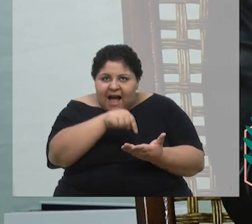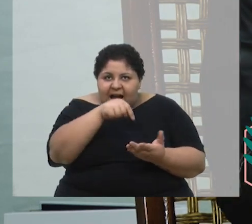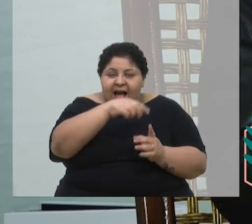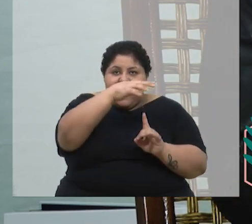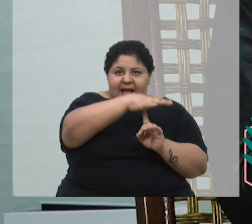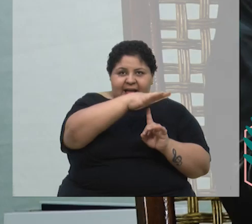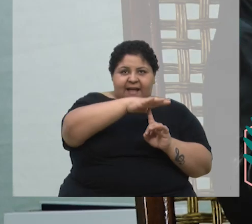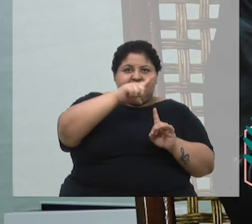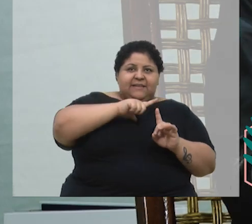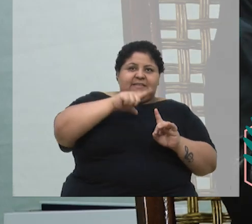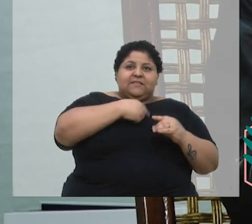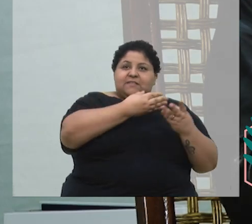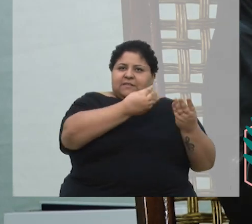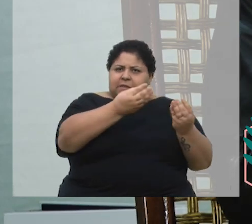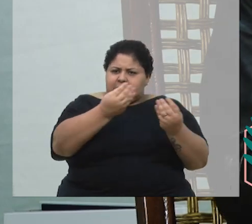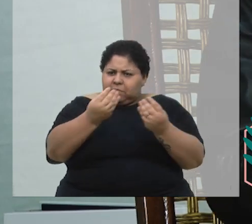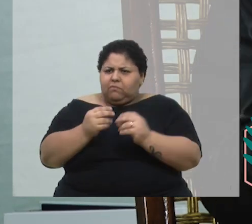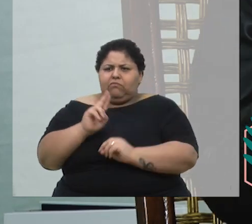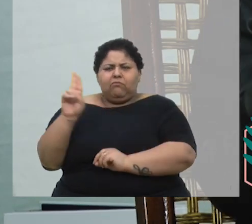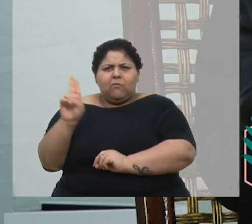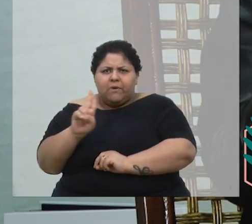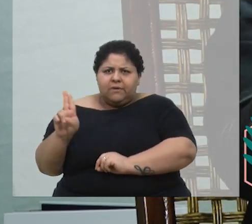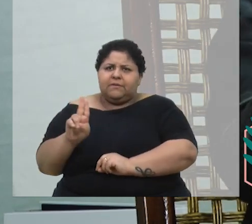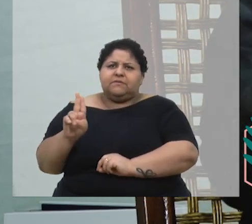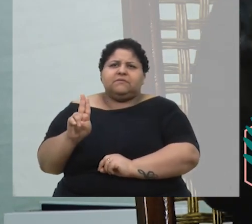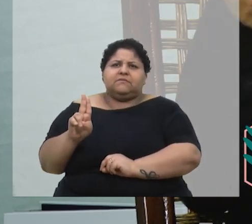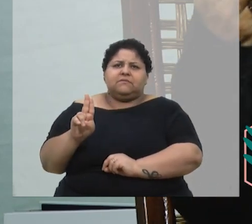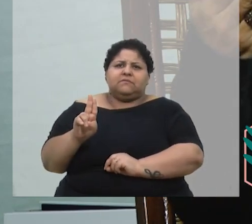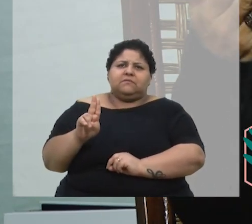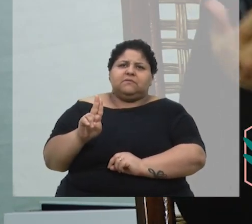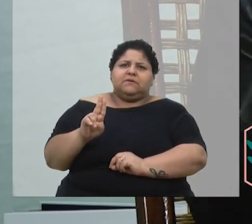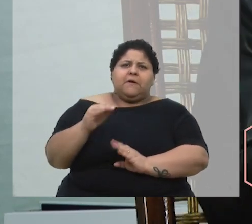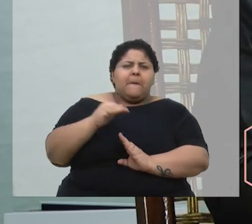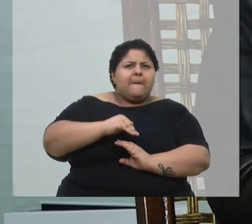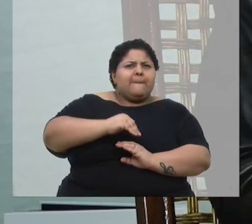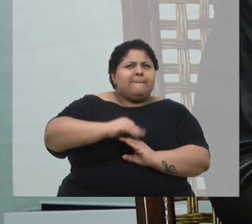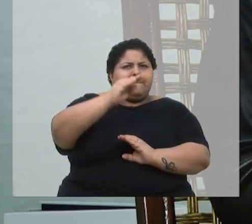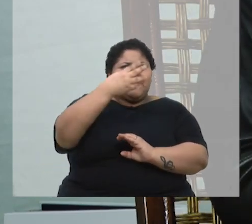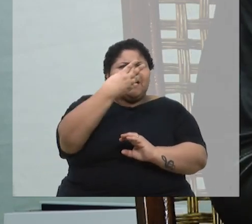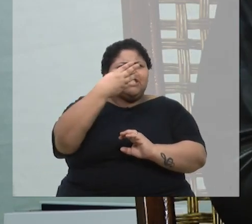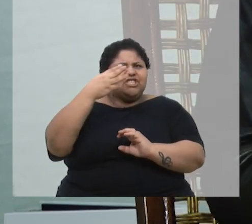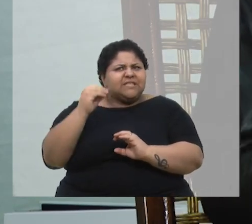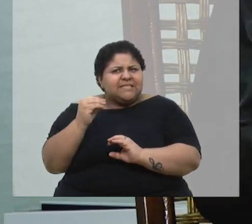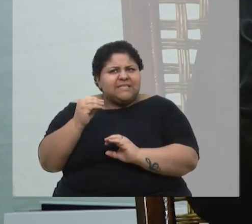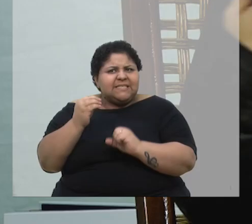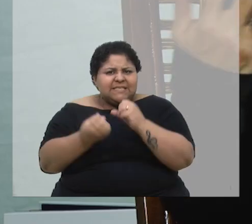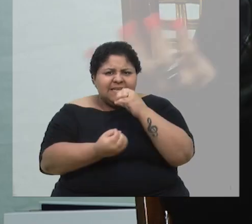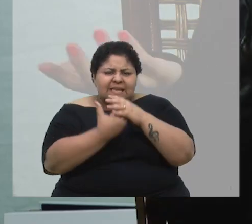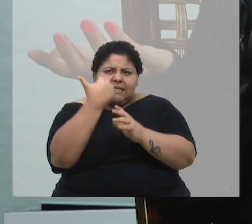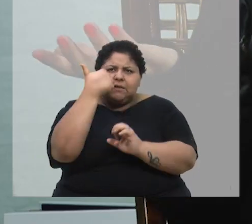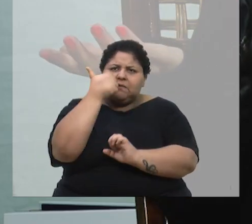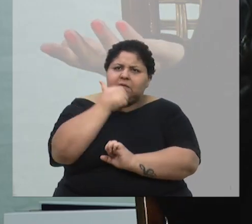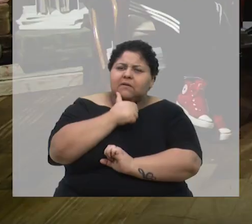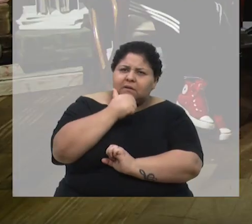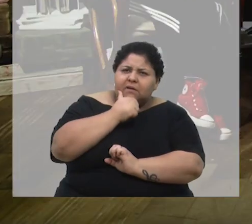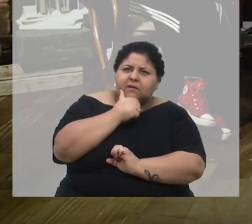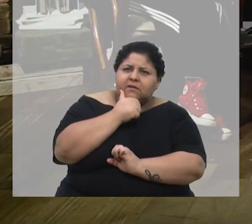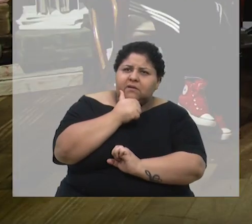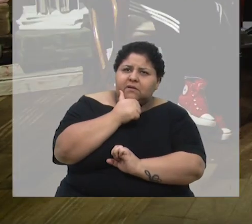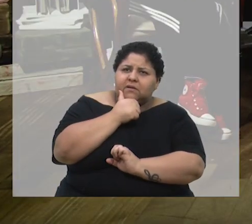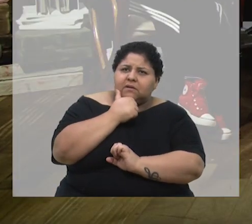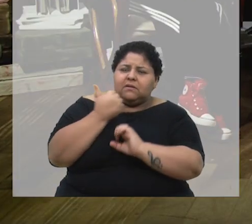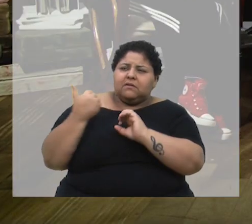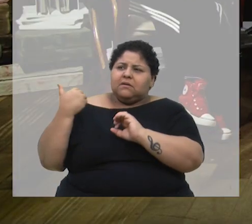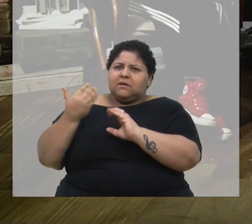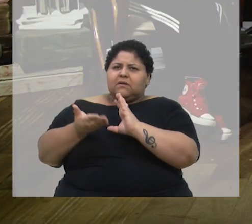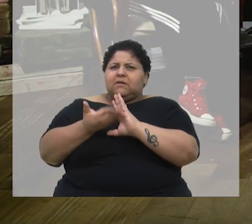né, escritoras aqui da nossa feira. E tem muitos nomes, né, aqui, então, são mais de 30, né, lançamentos